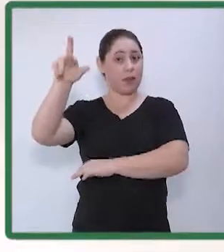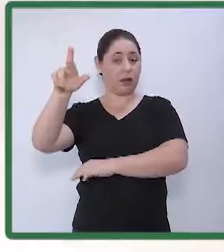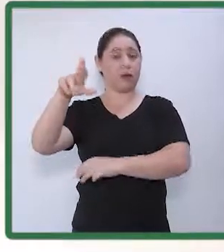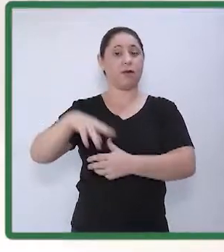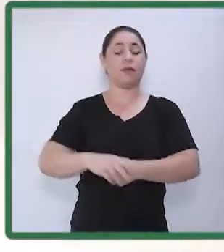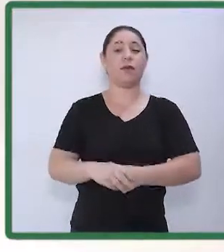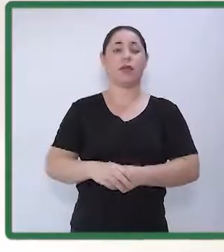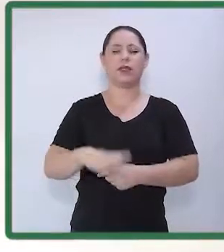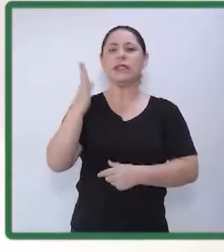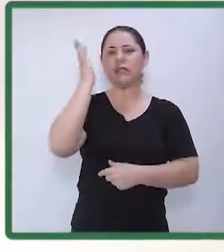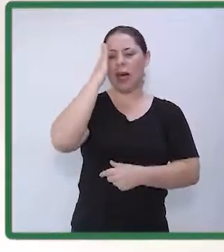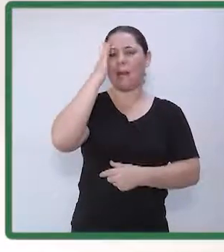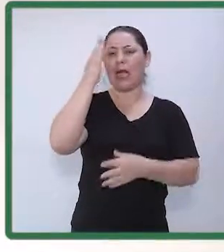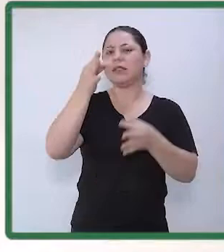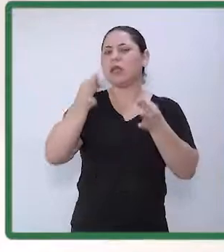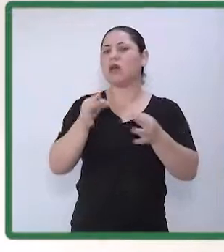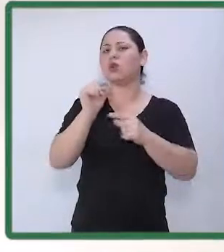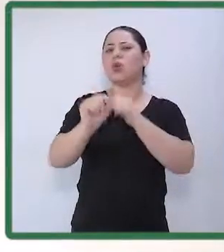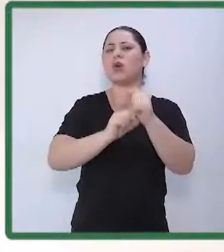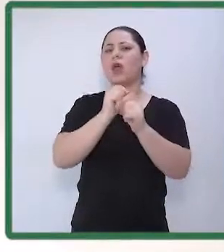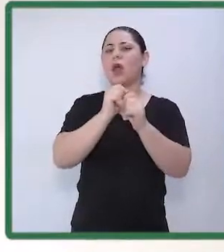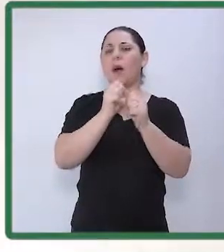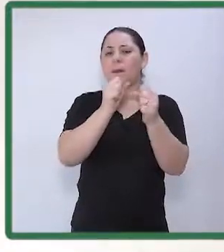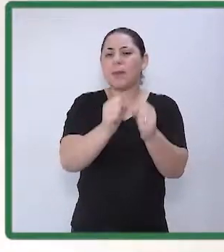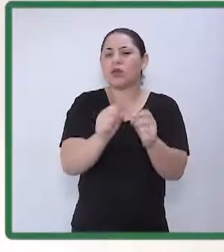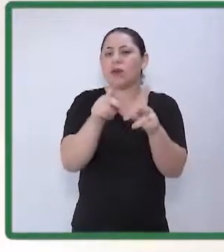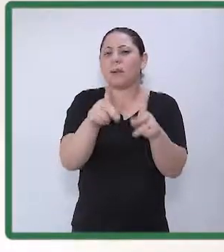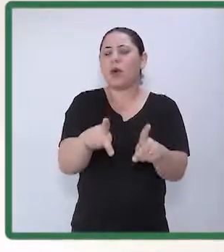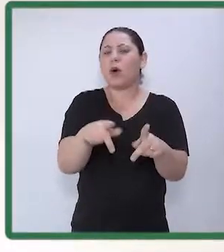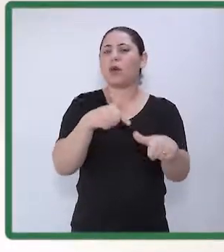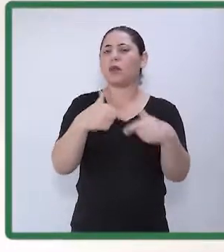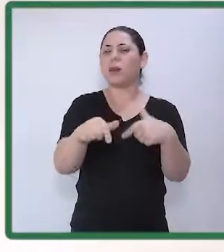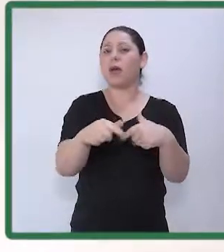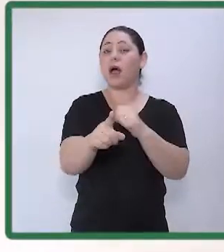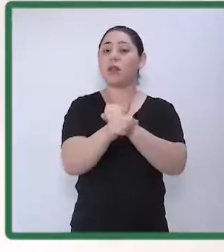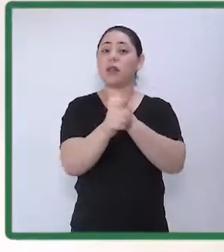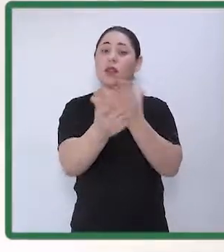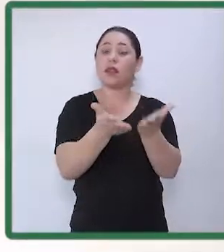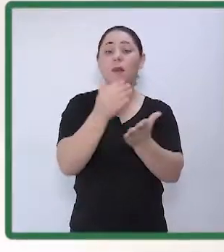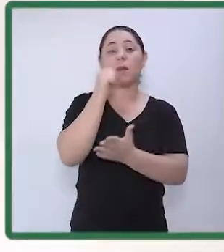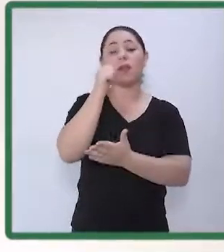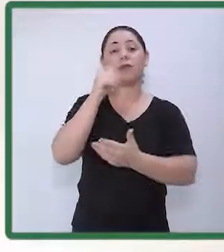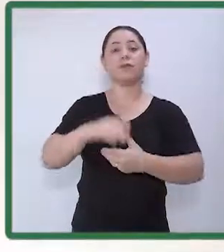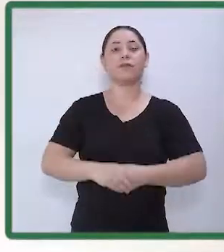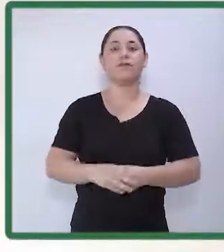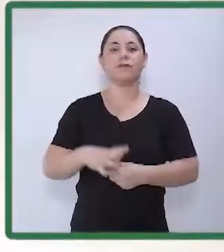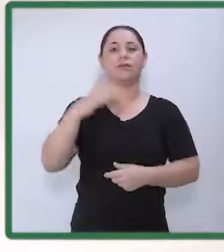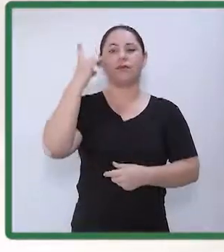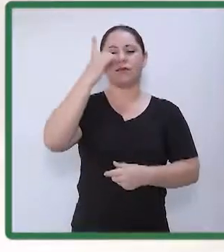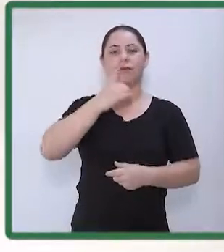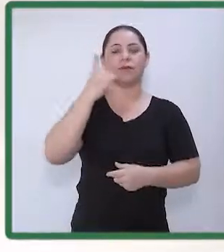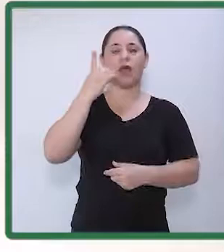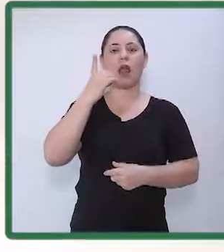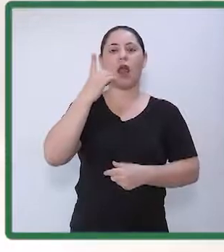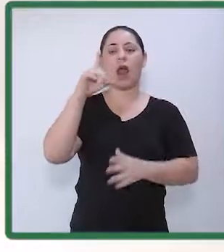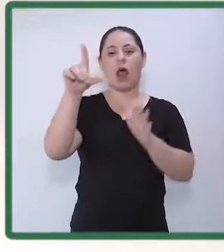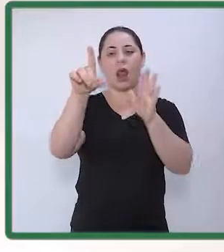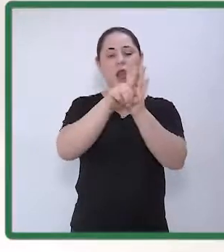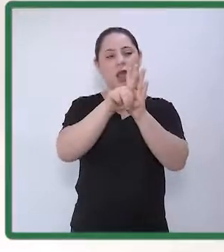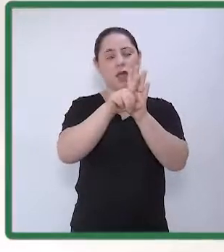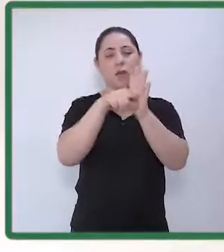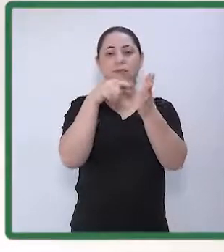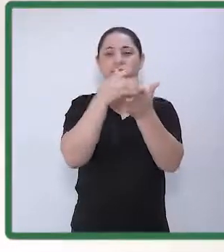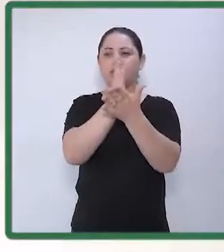al.ms.gov.br, e saber exatamente onde o poder público está para atender essas mulheres. Deputada, entre as